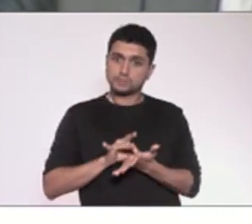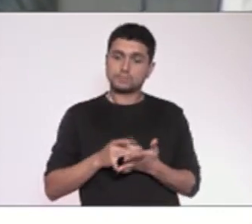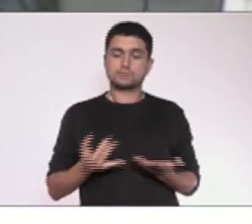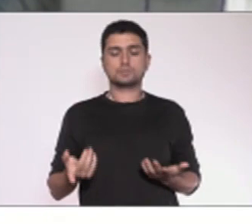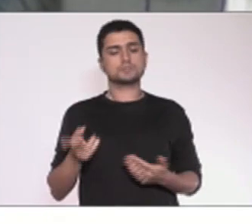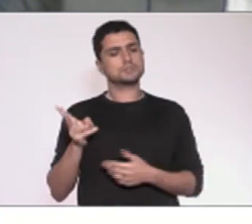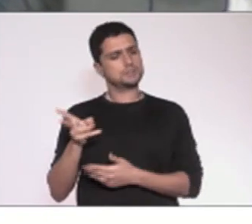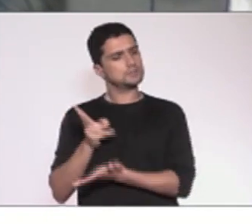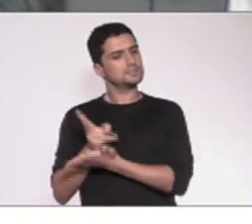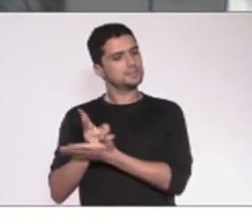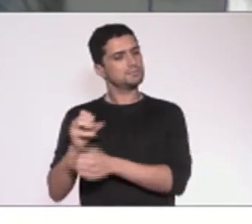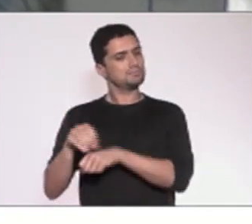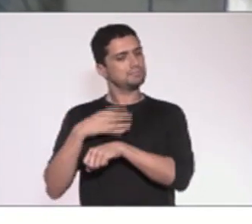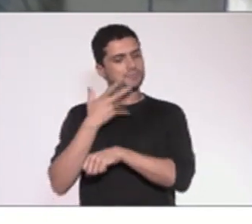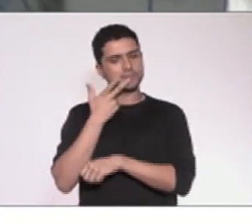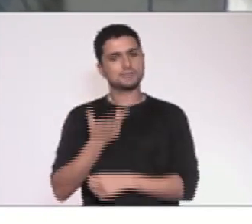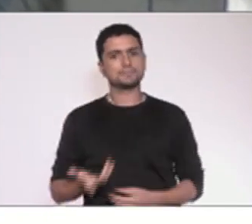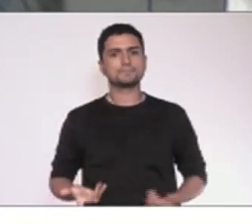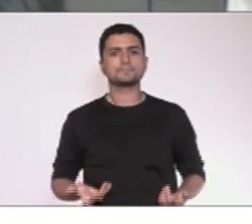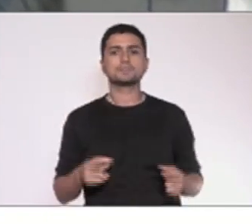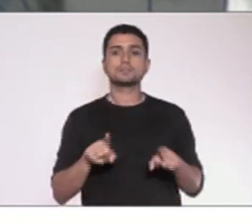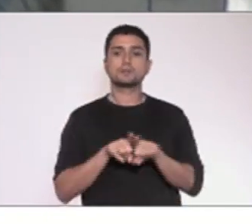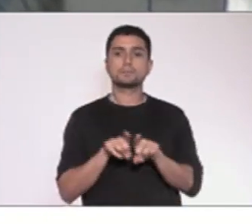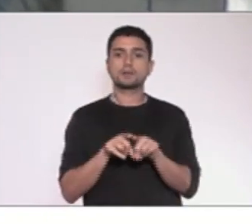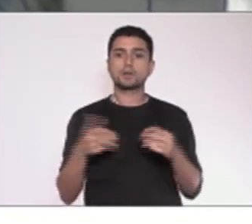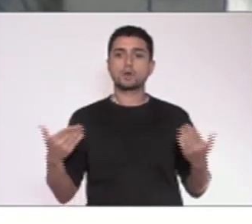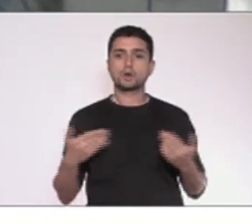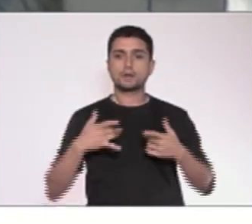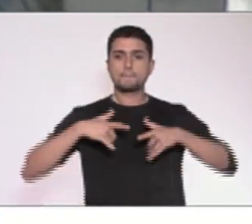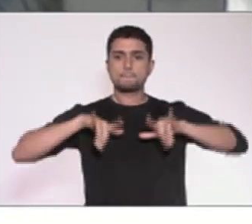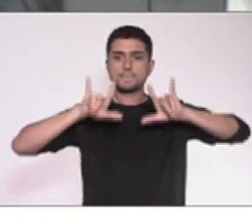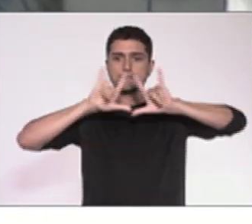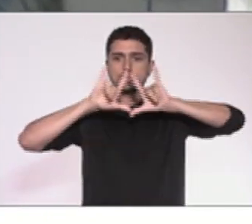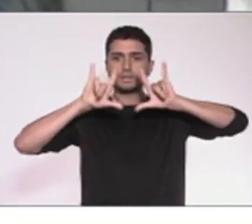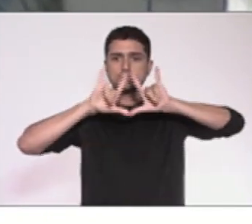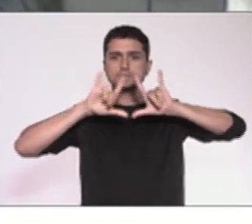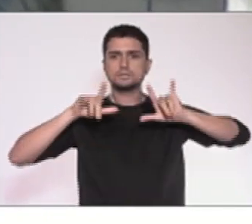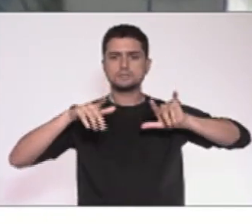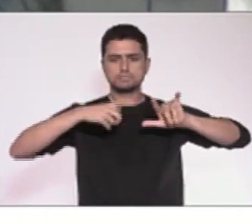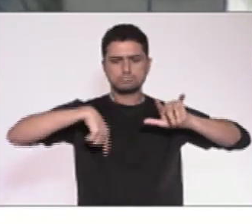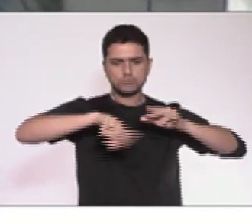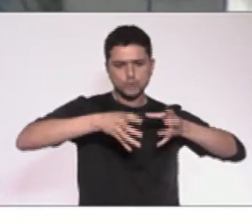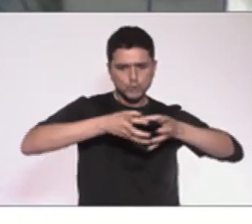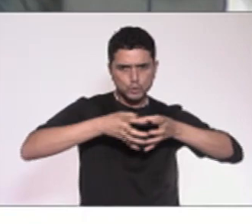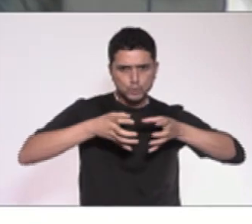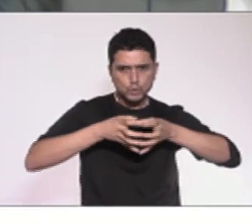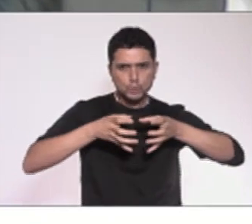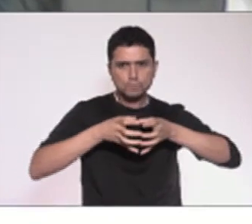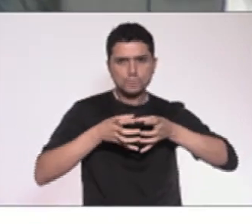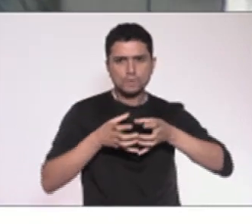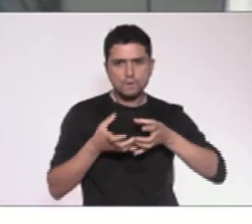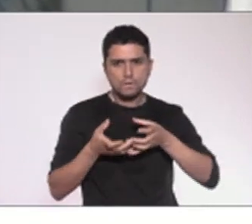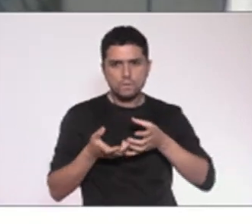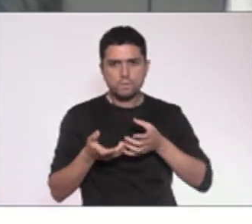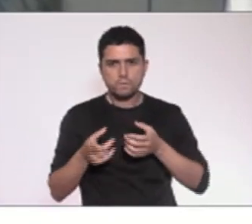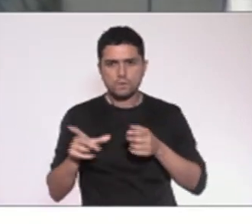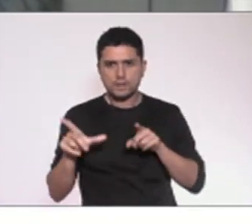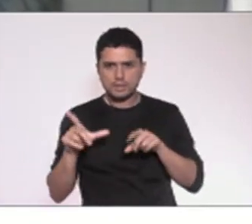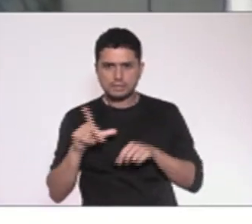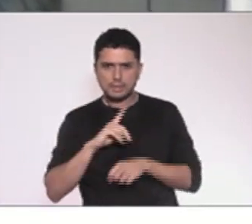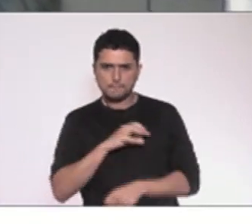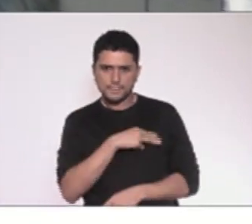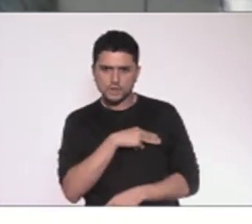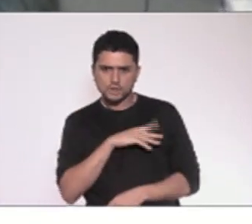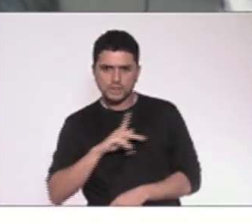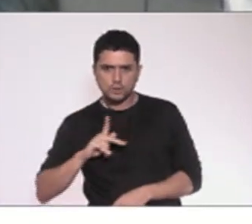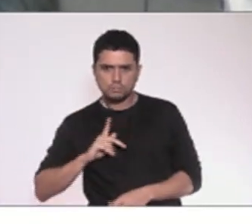questões relevantíssimas envolvendo milicianos, a atuação em conjunta entre o Ministério